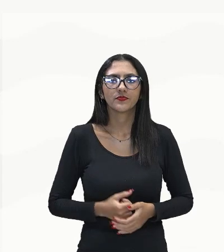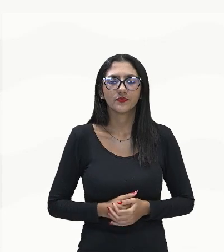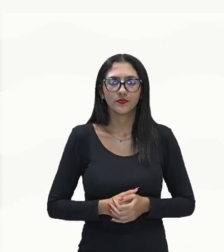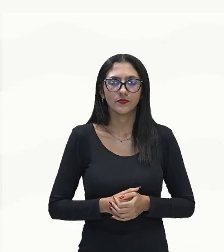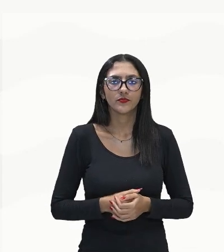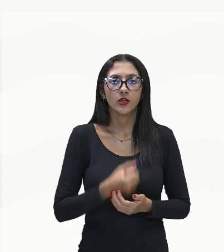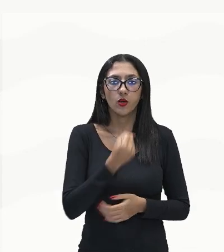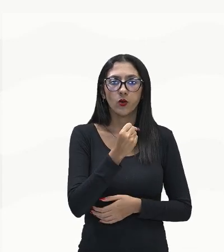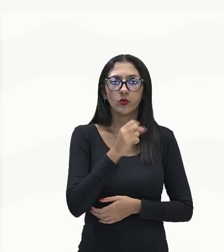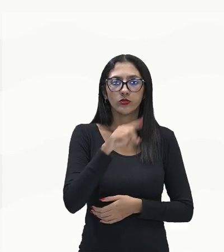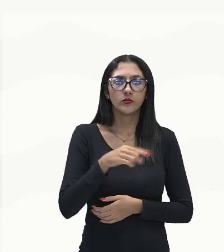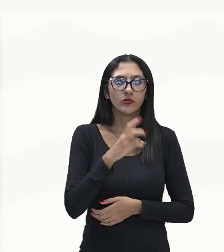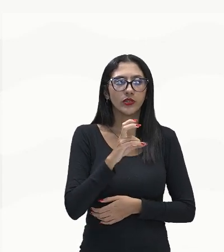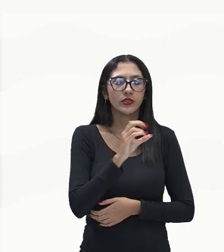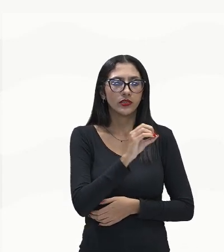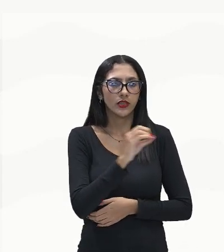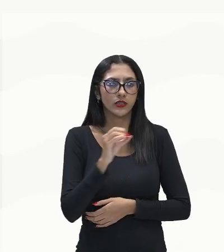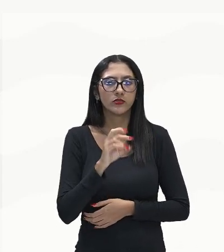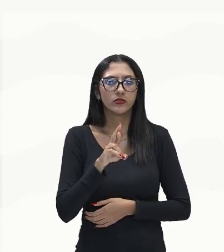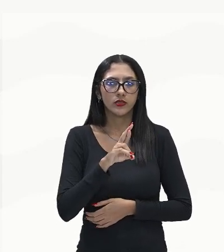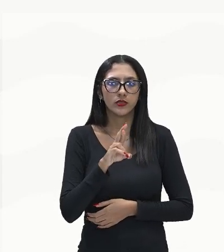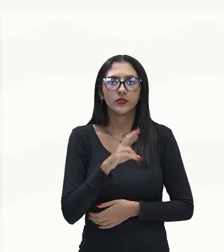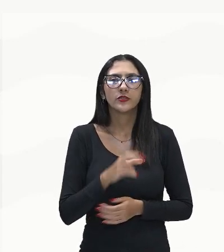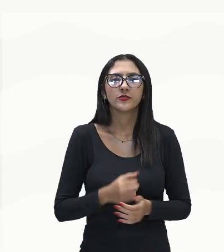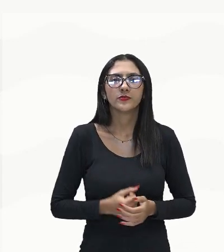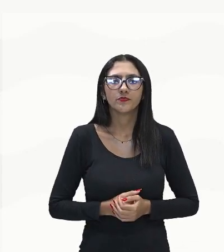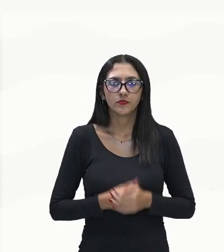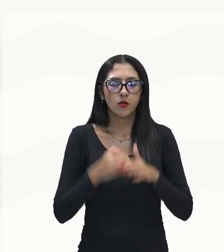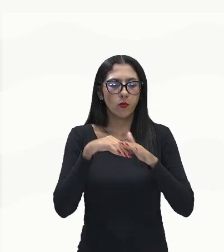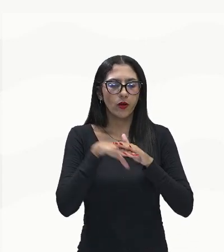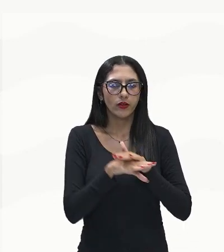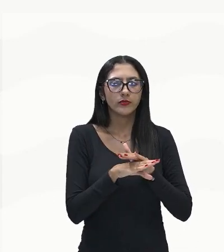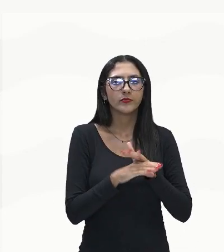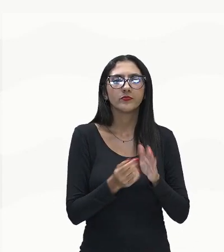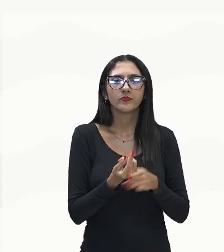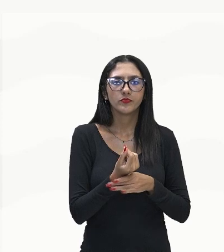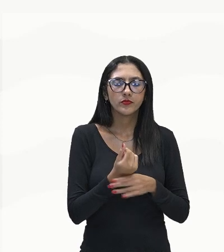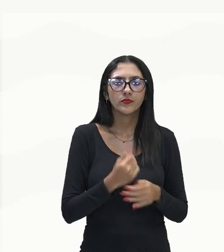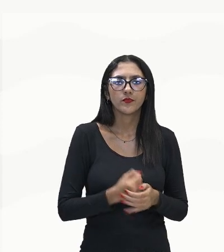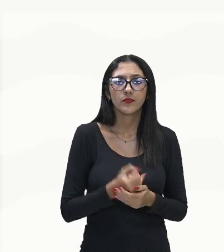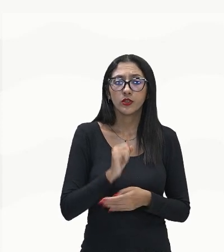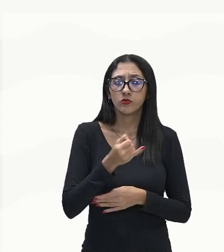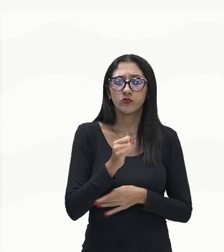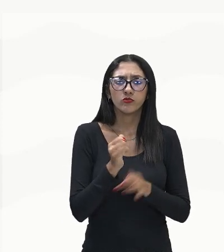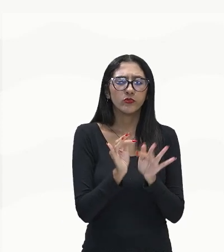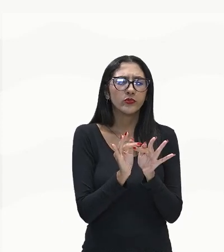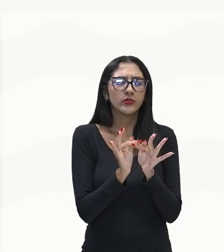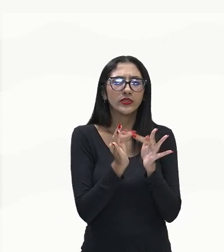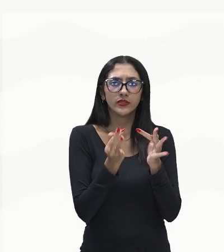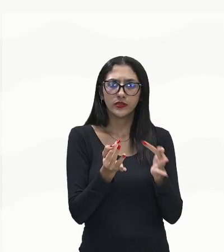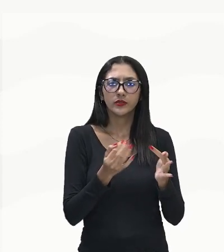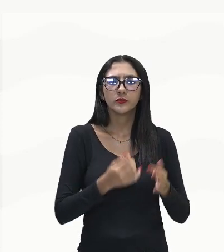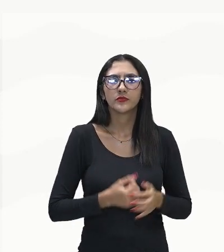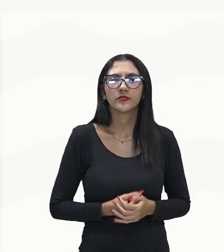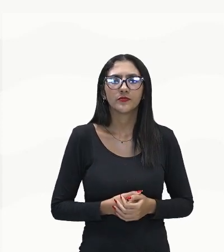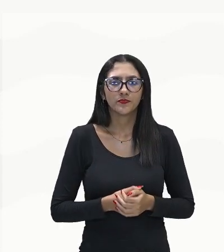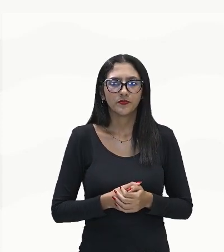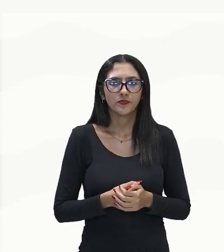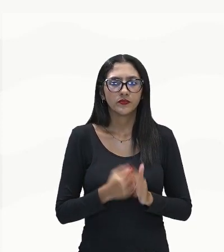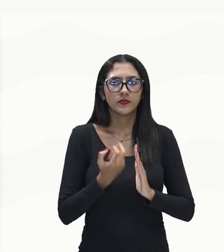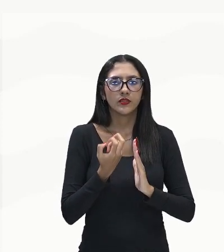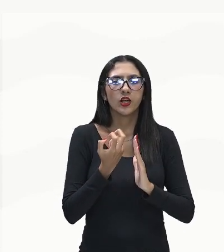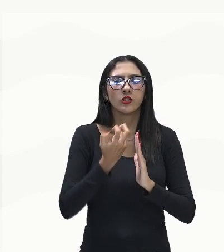de R$ 8.500 aplicado em um fundo de investimento a juros simples com taxa